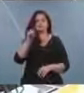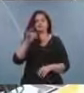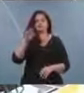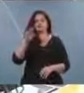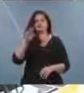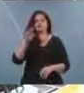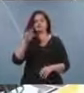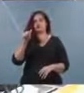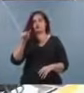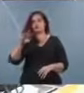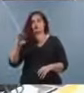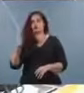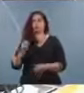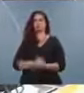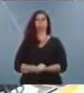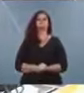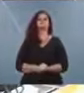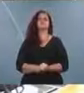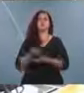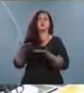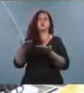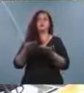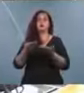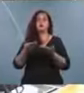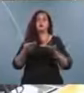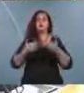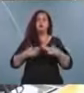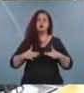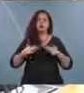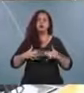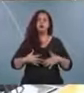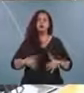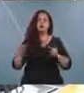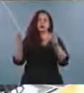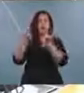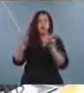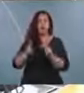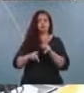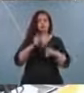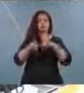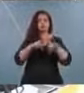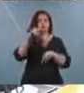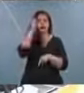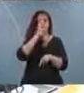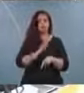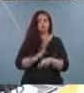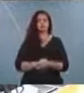Justiça para buscar mais tranquilidade ao povo brasileiro, que eles possam, todos nós, cidadãos brasileiros,